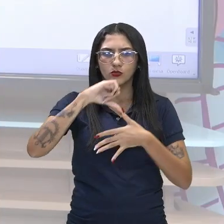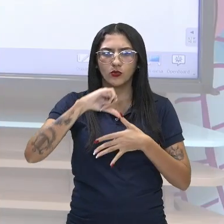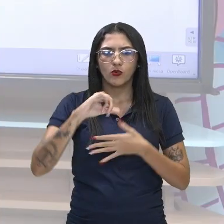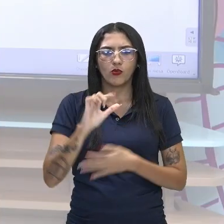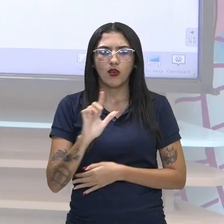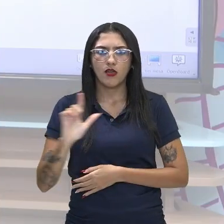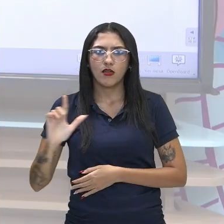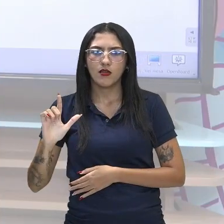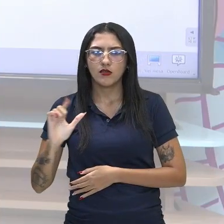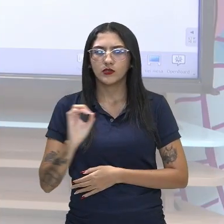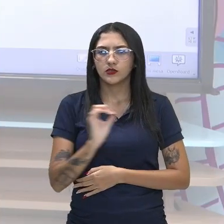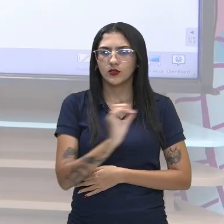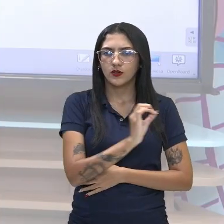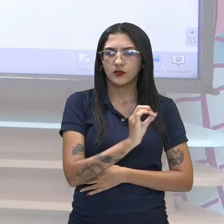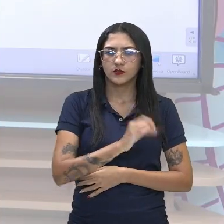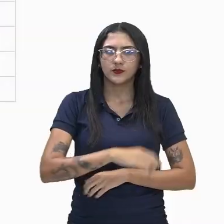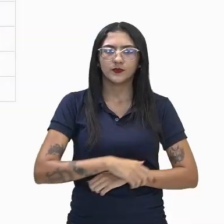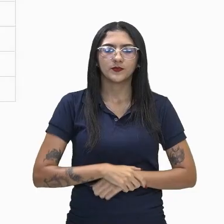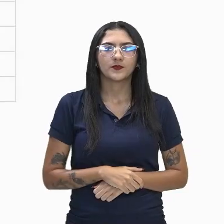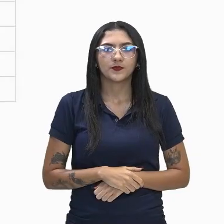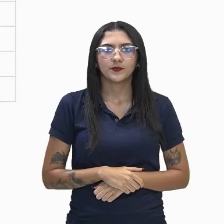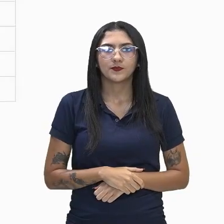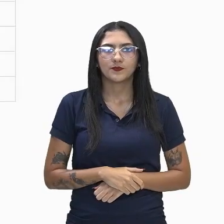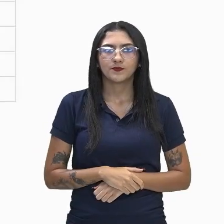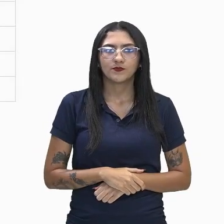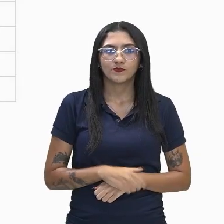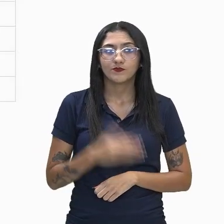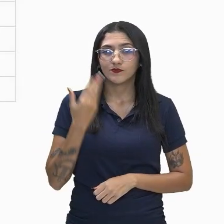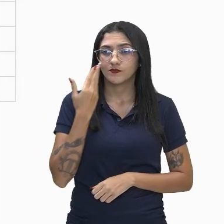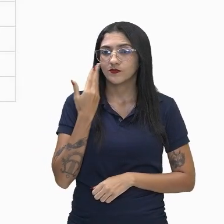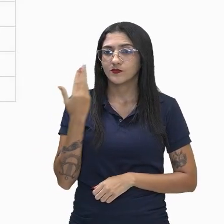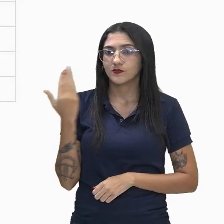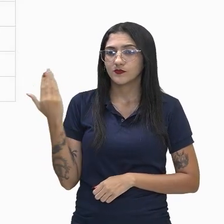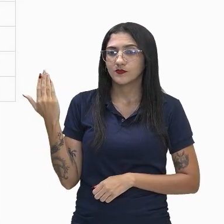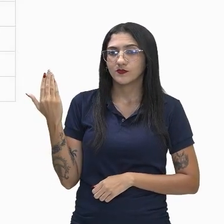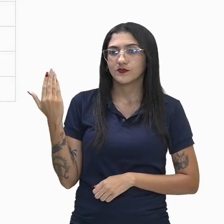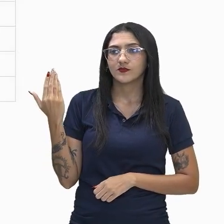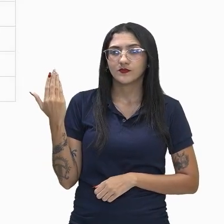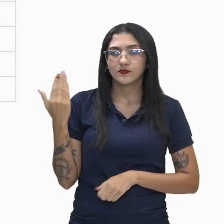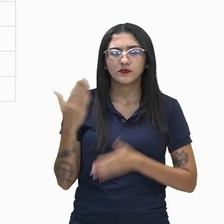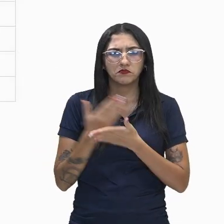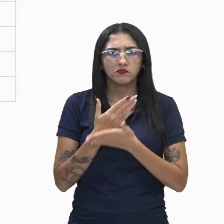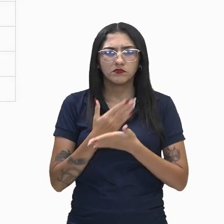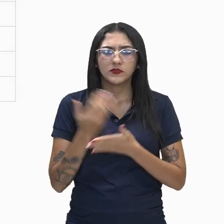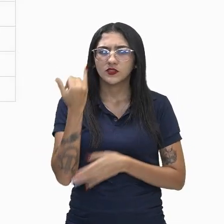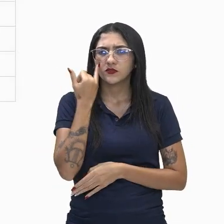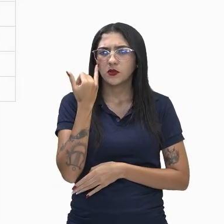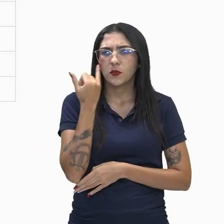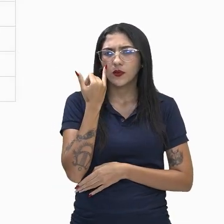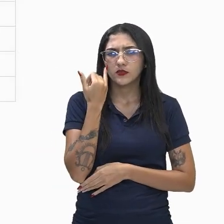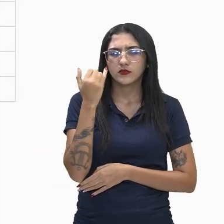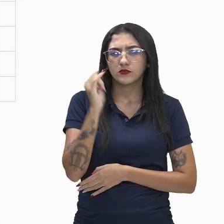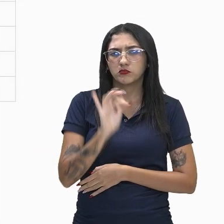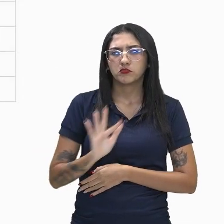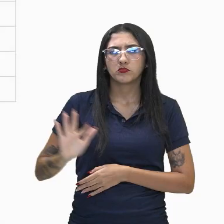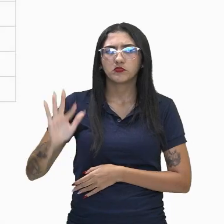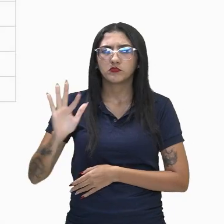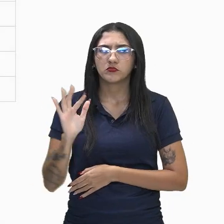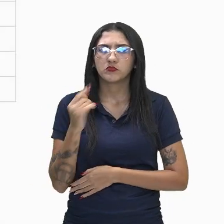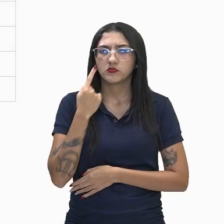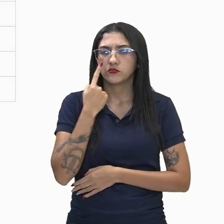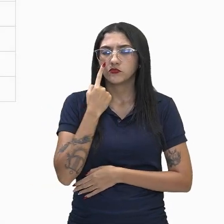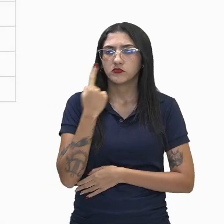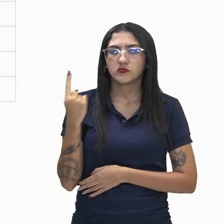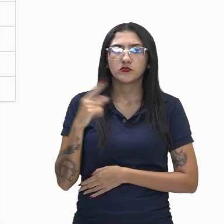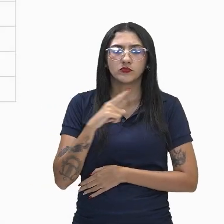tá bom? Aí nós temos algumas imagens com essa distância em graus, né? Latitude, eu tenho